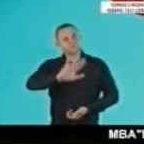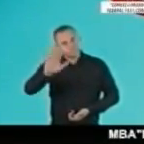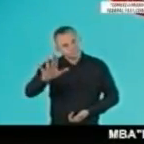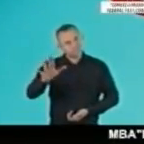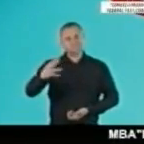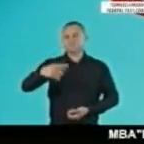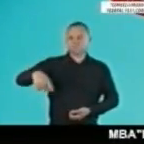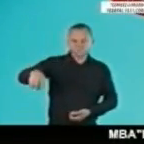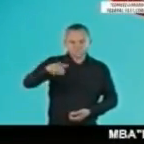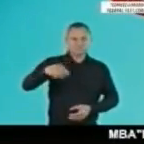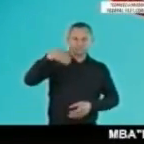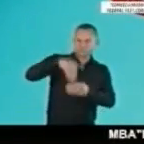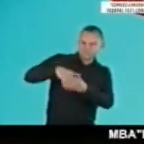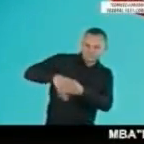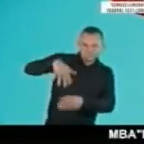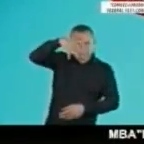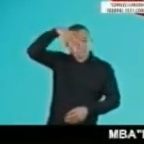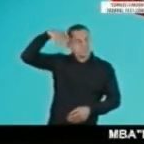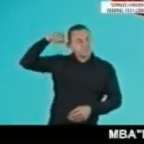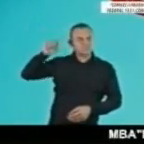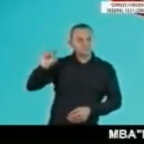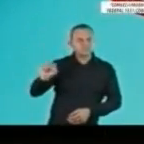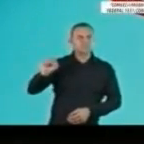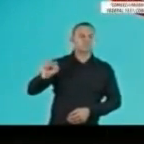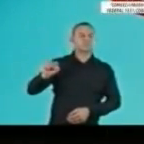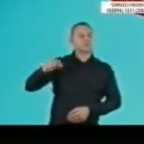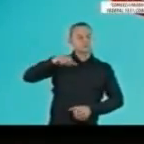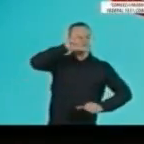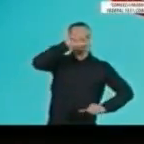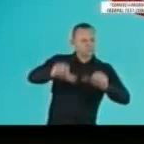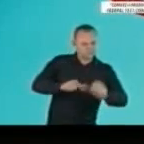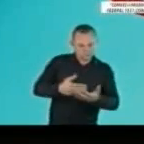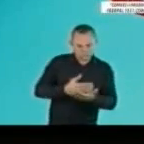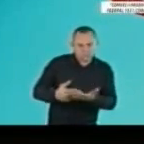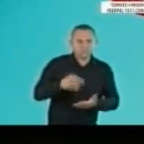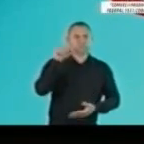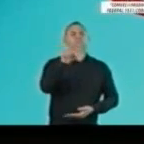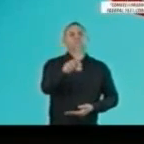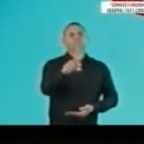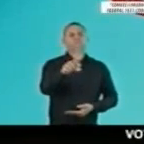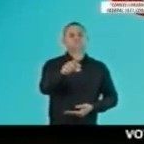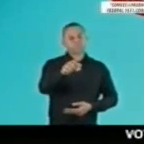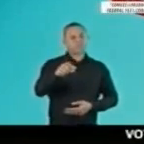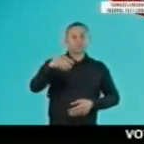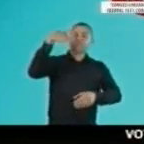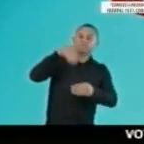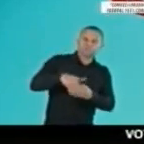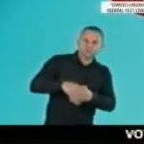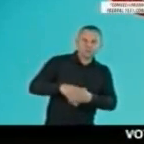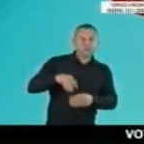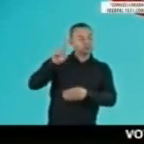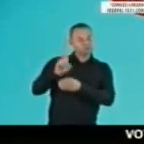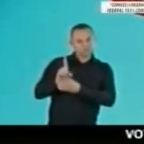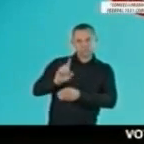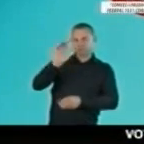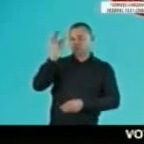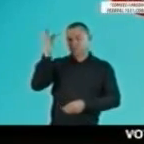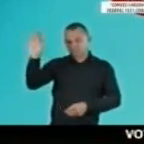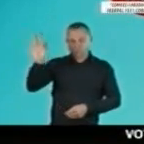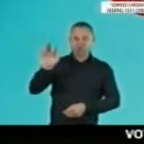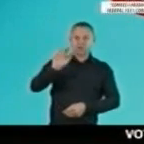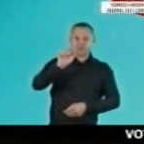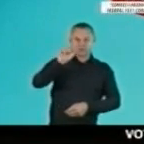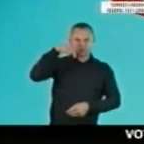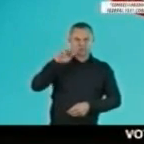olá vocês, eleitores do Mato Grosso do Sul. A mudança começa em você. Vote para deputado